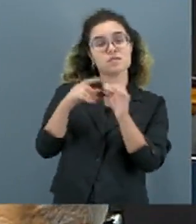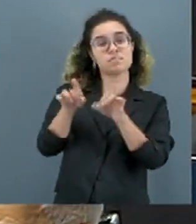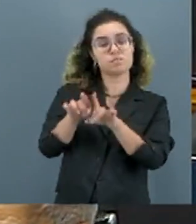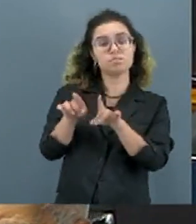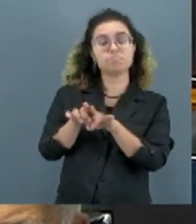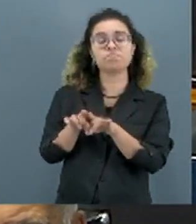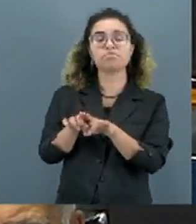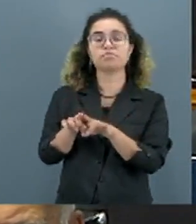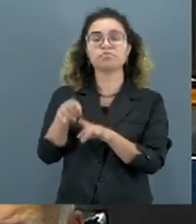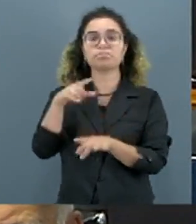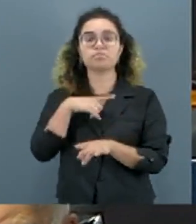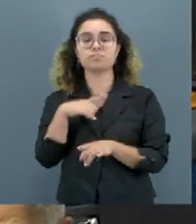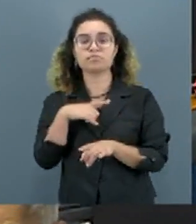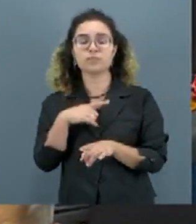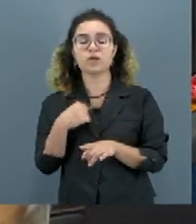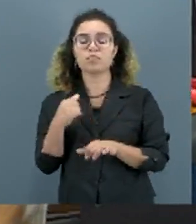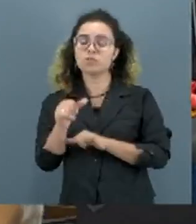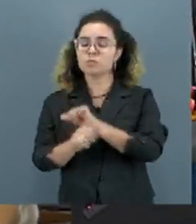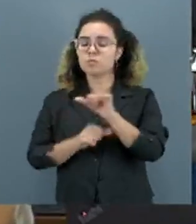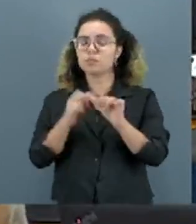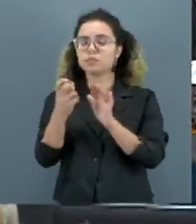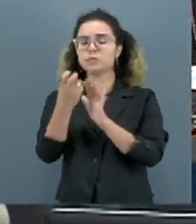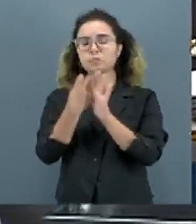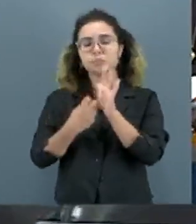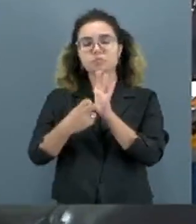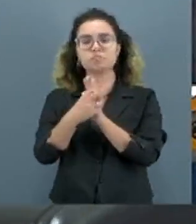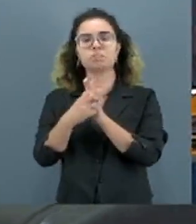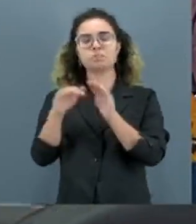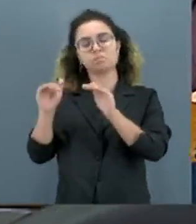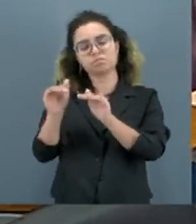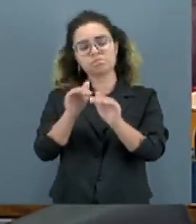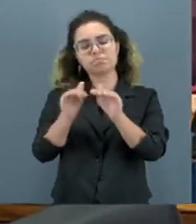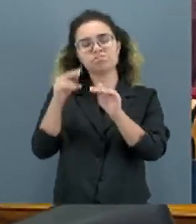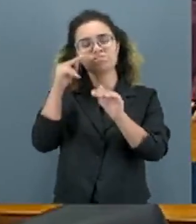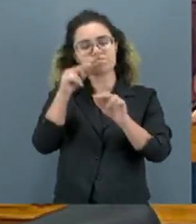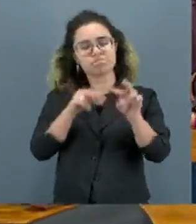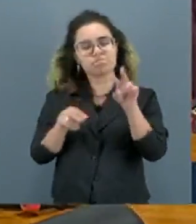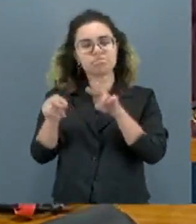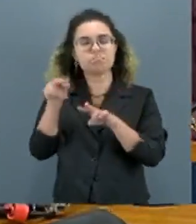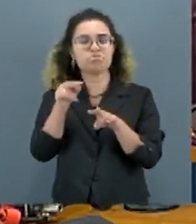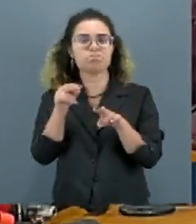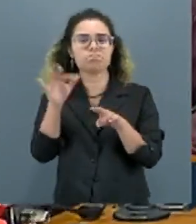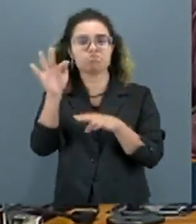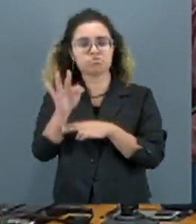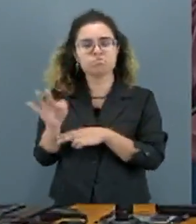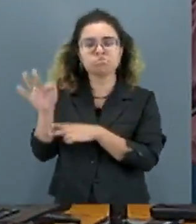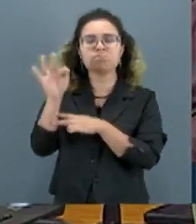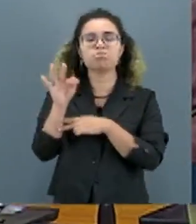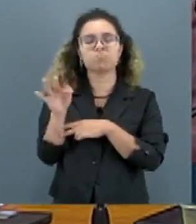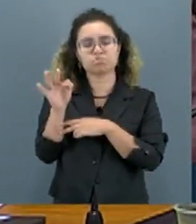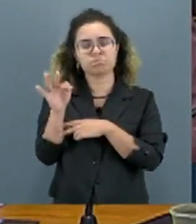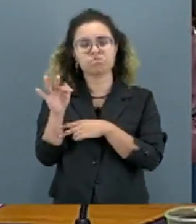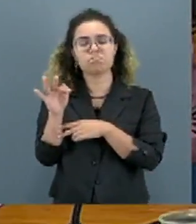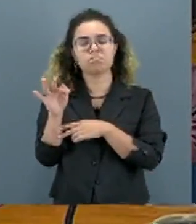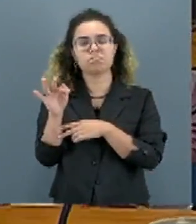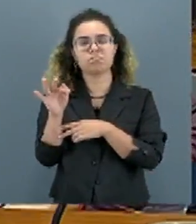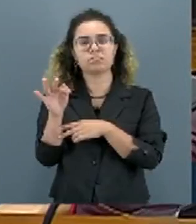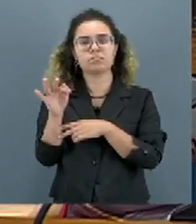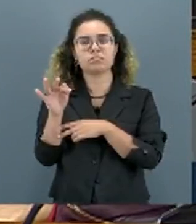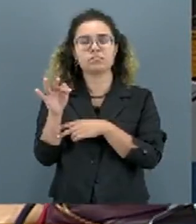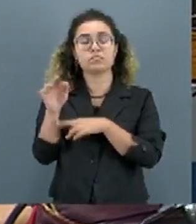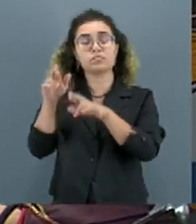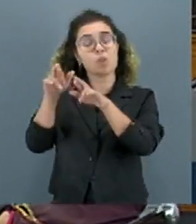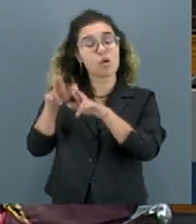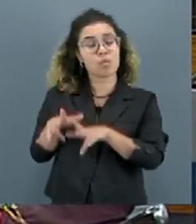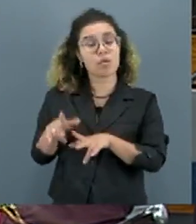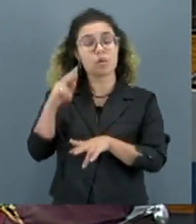para termos uma reforma equilibrada do ponto de vista federativo neutra